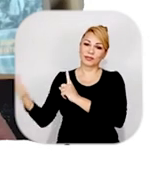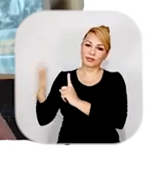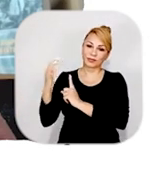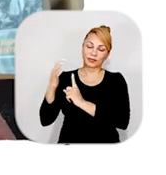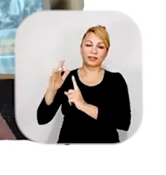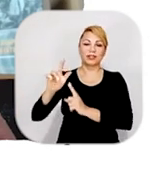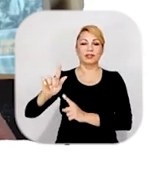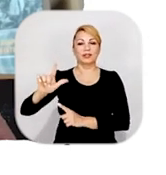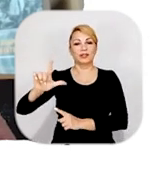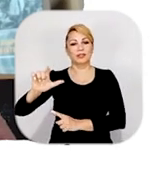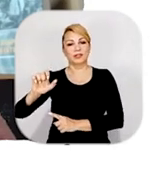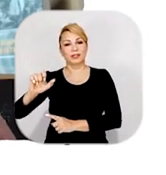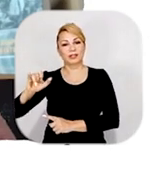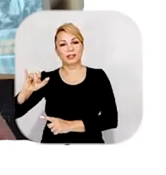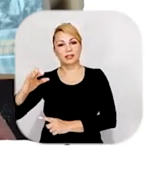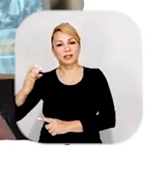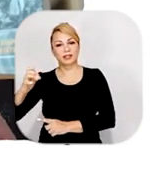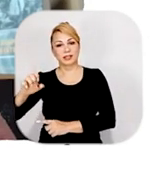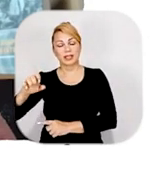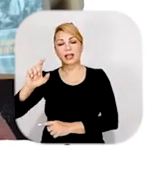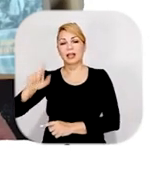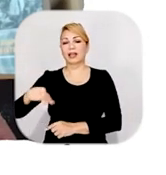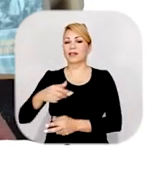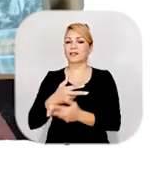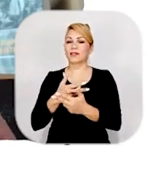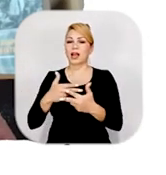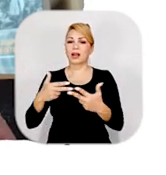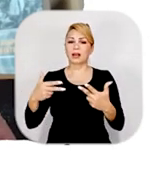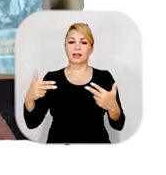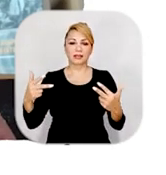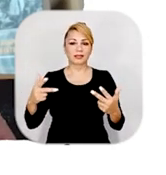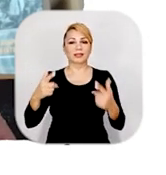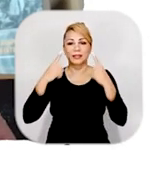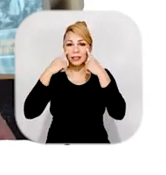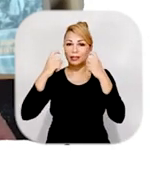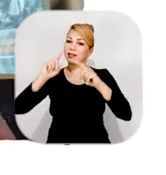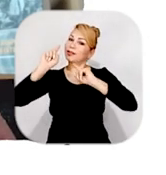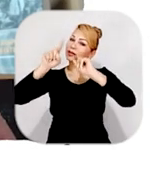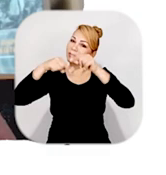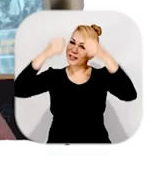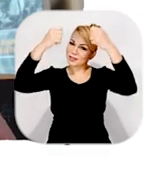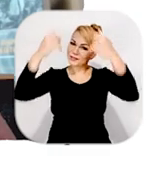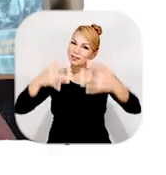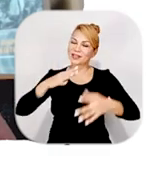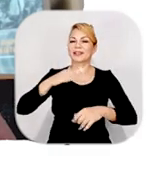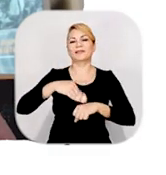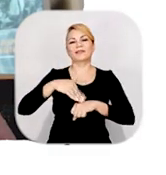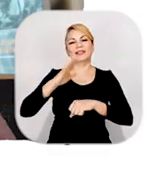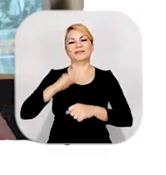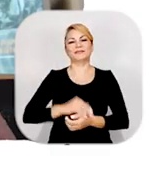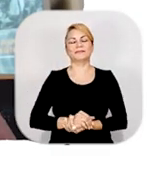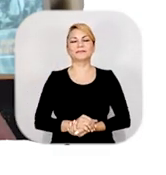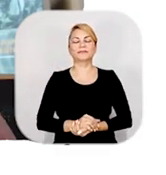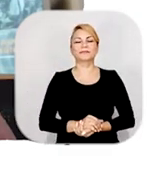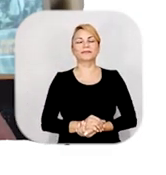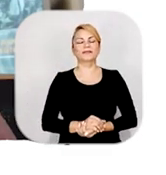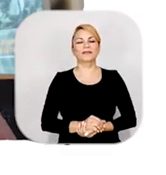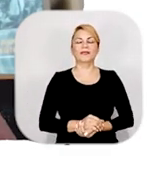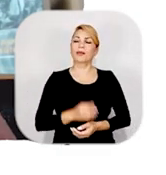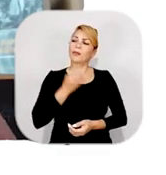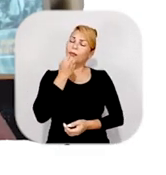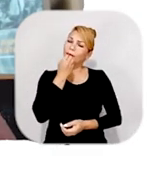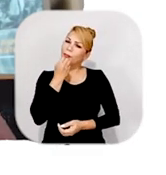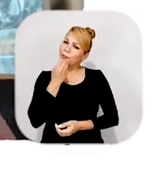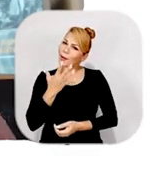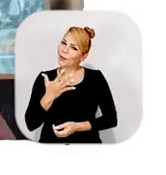Estou esquecendo várias coisas interessantes, mas depois podemos falar mais, talvez um pouco. Muito bem. O